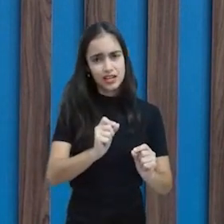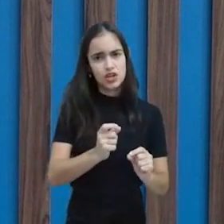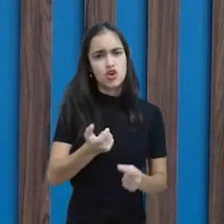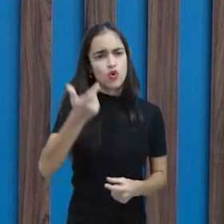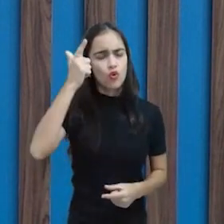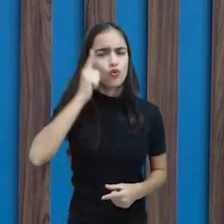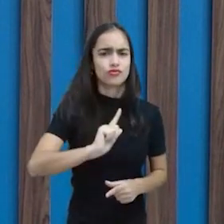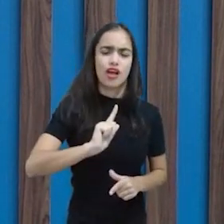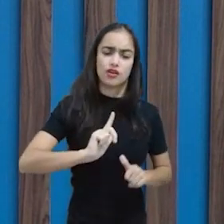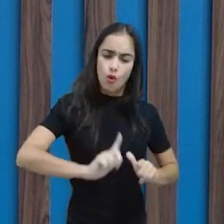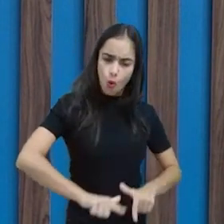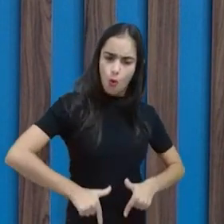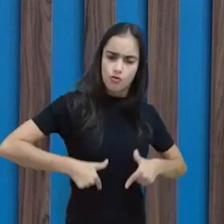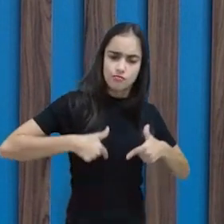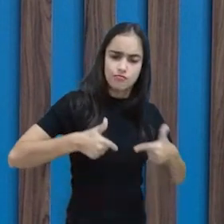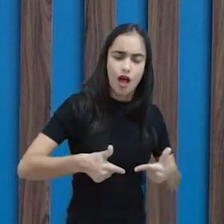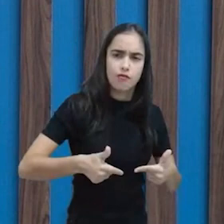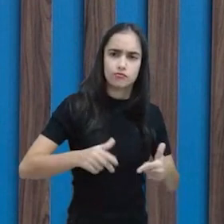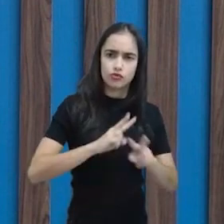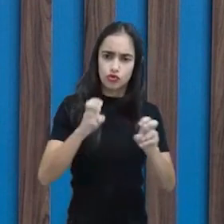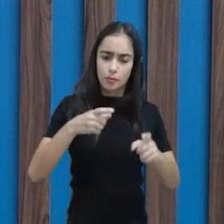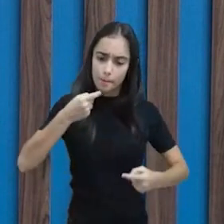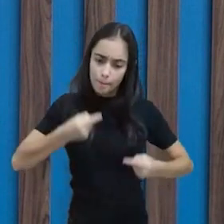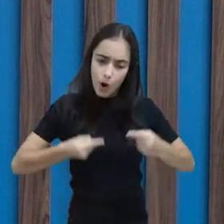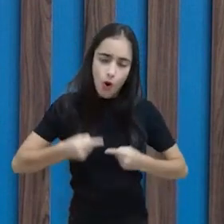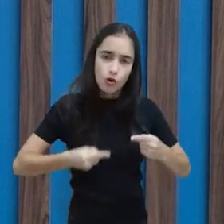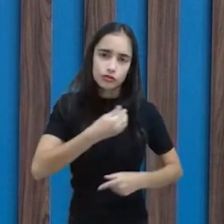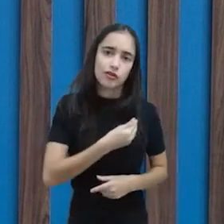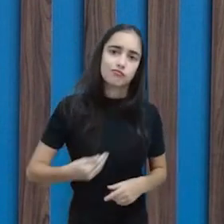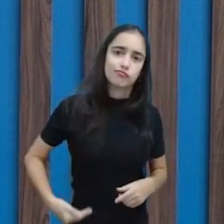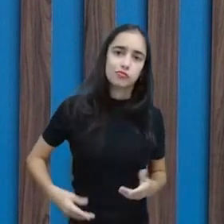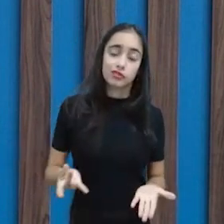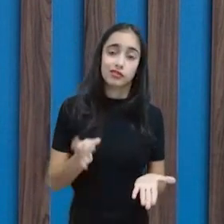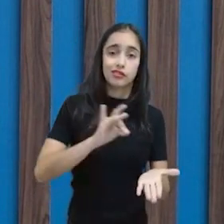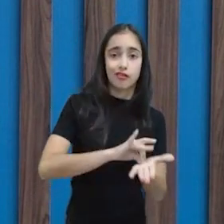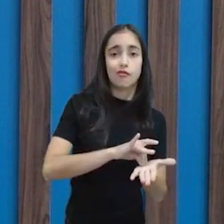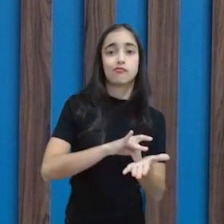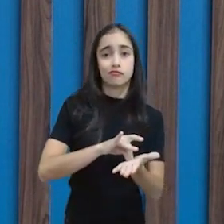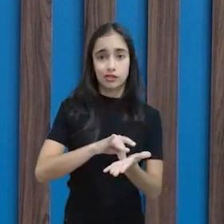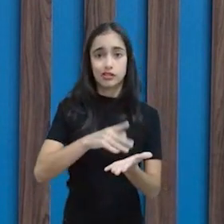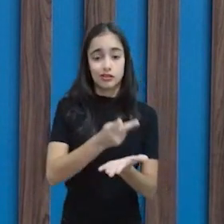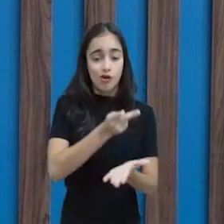ouvido, né, lutar pelas políticas públicas para que elas sejam realmente